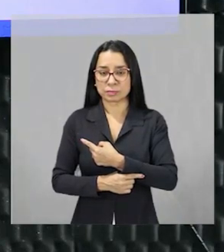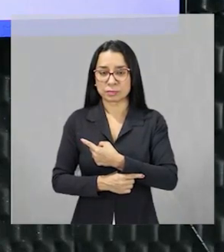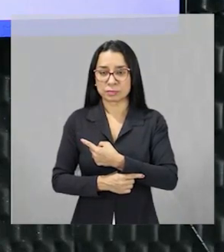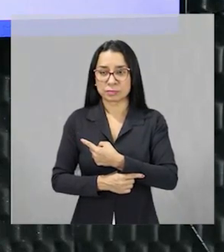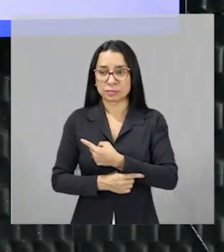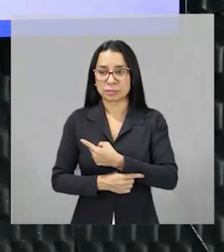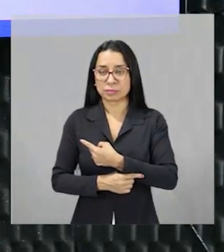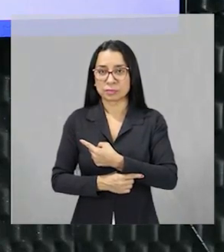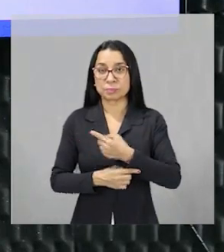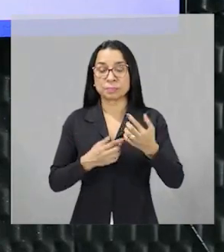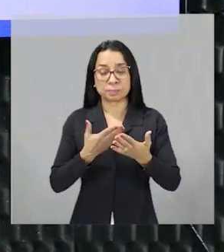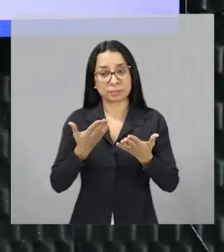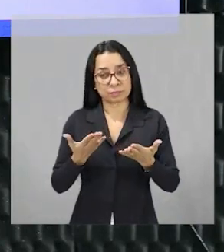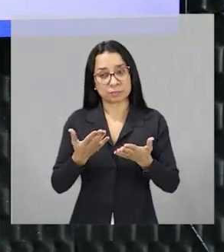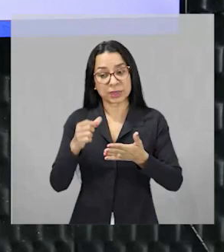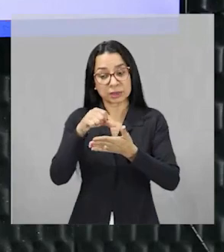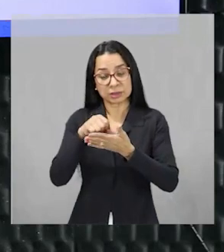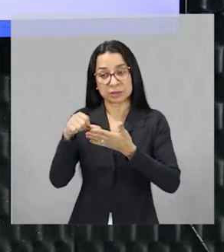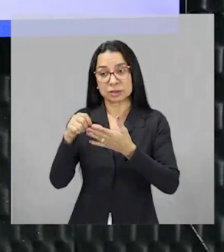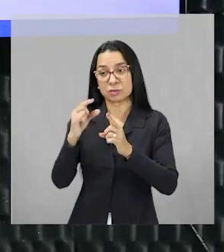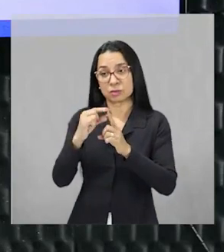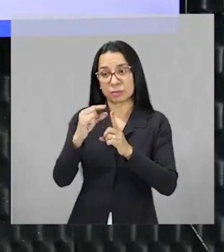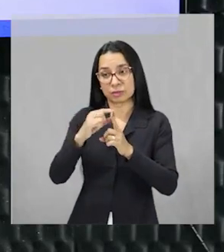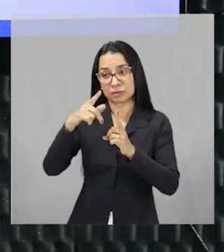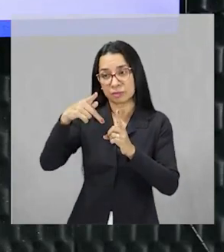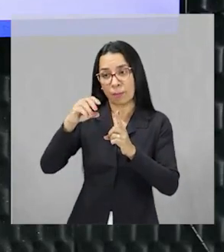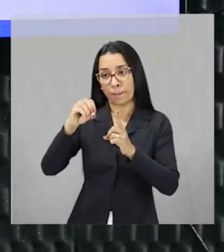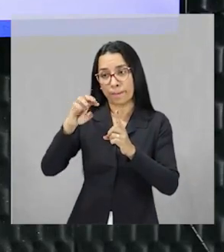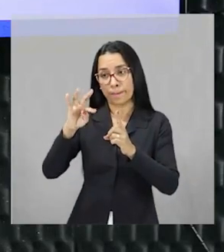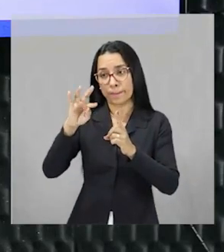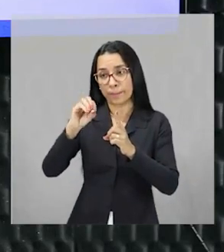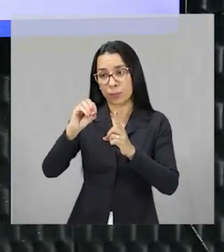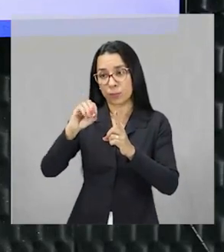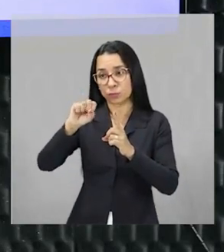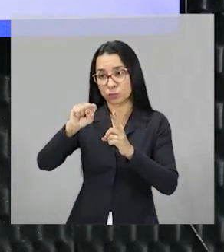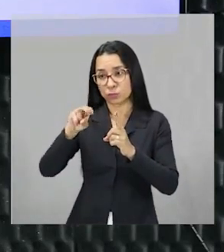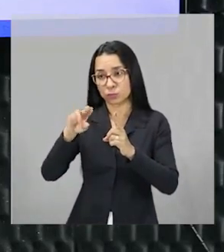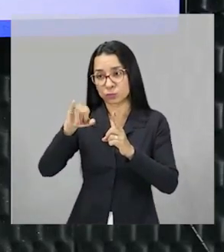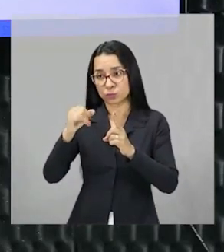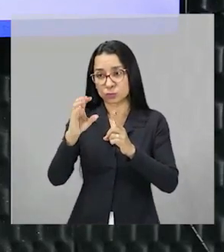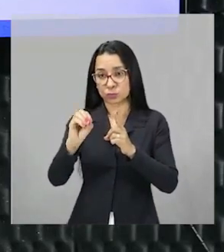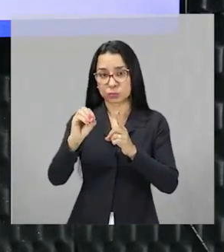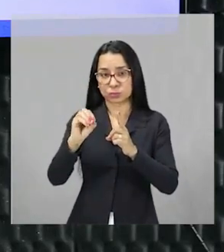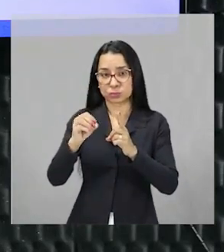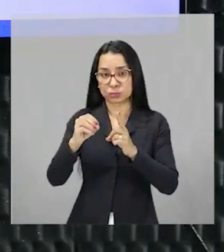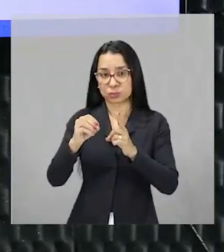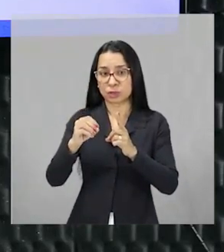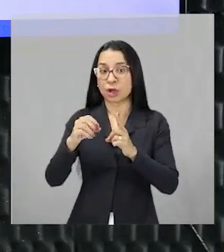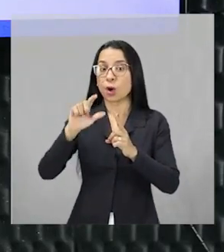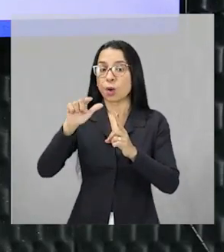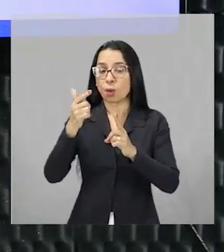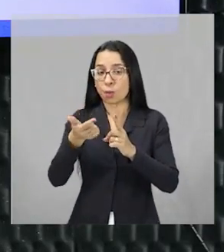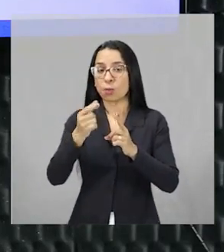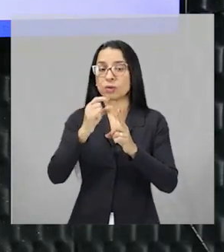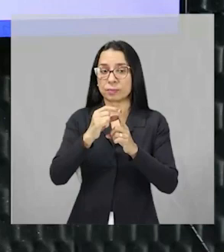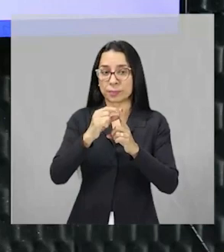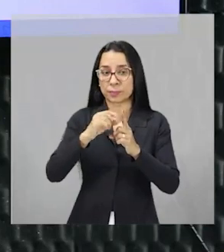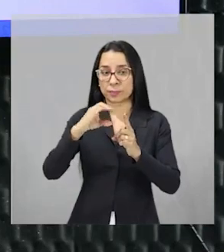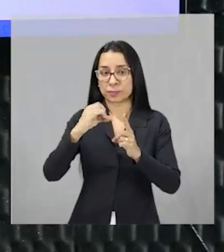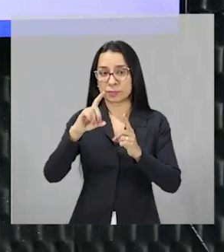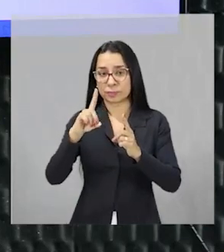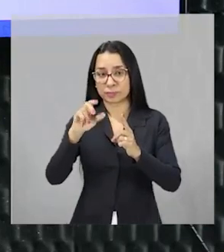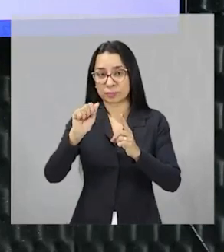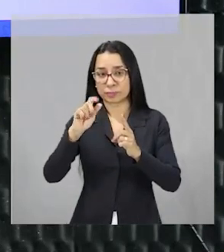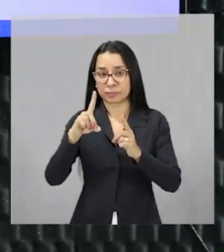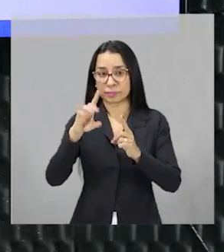de novo. Galera, circula esses dois termos, tá aí, ó. Ele já começou a te dizer que hoje o Rio de Janeiro é conhecido como cidade maravilhosa,